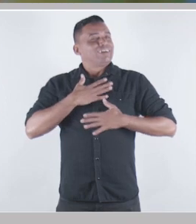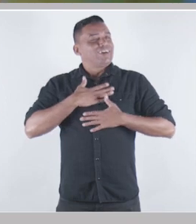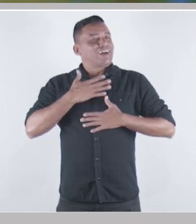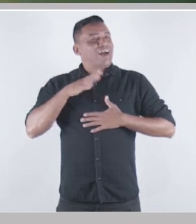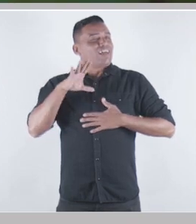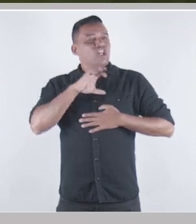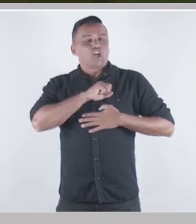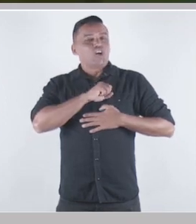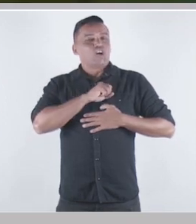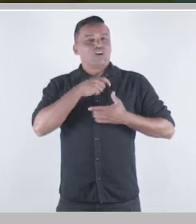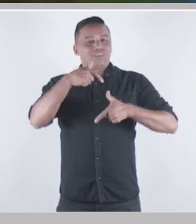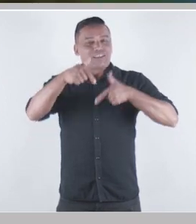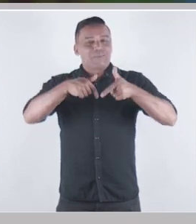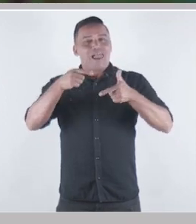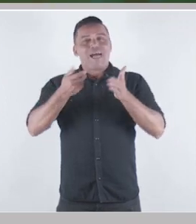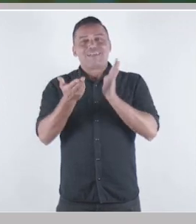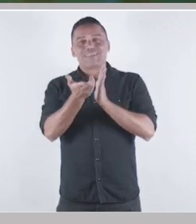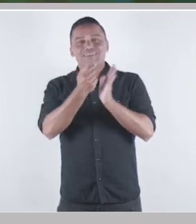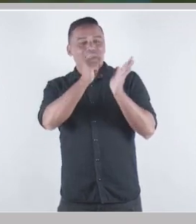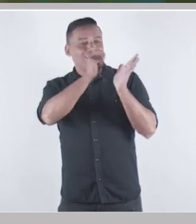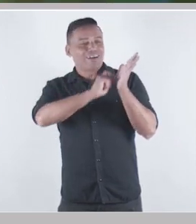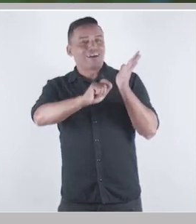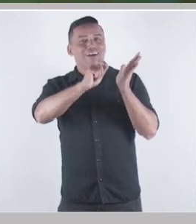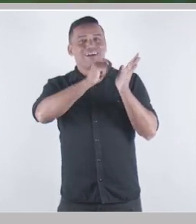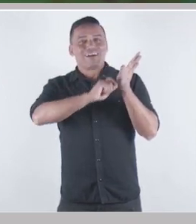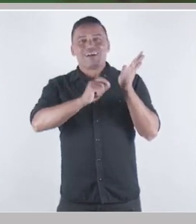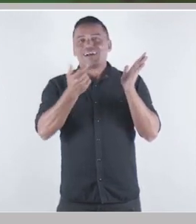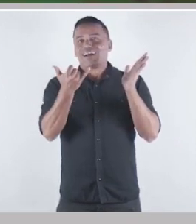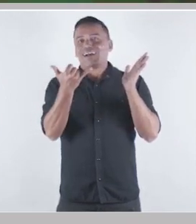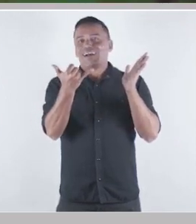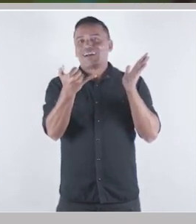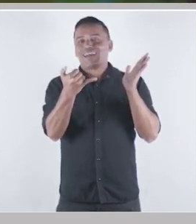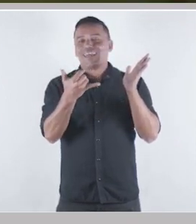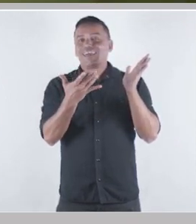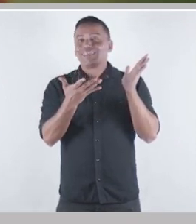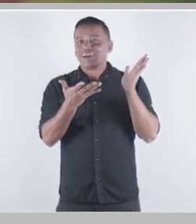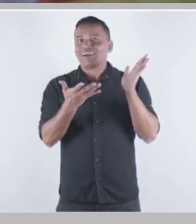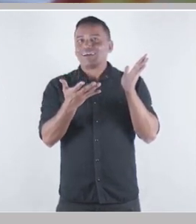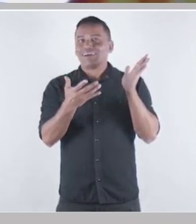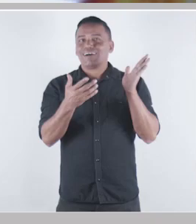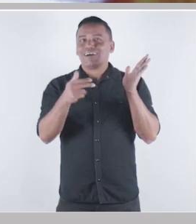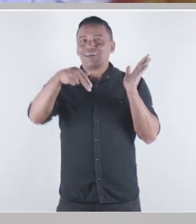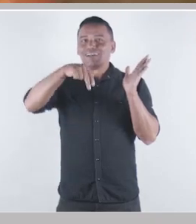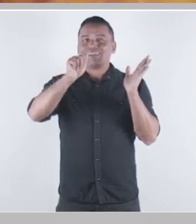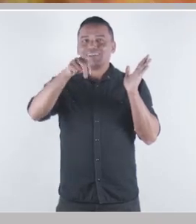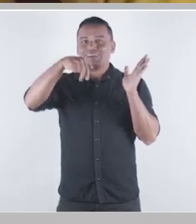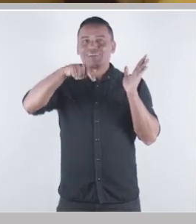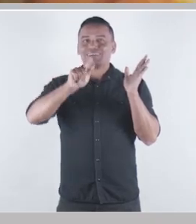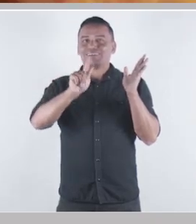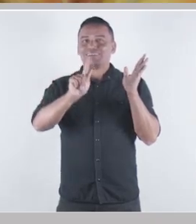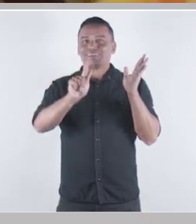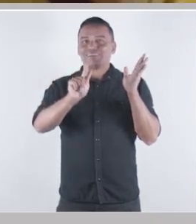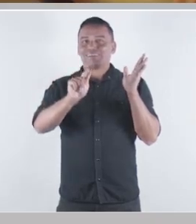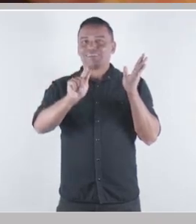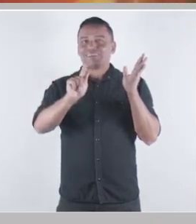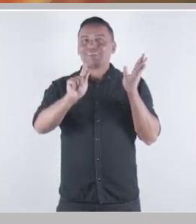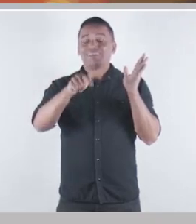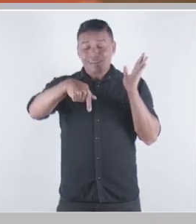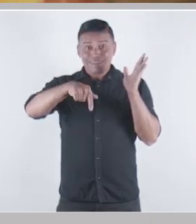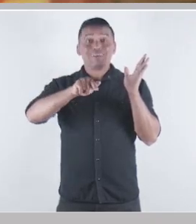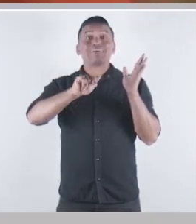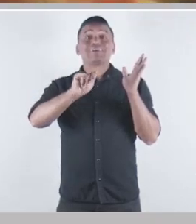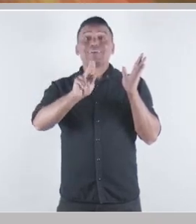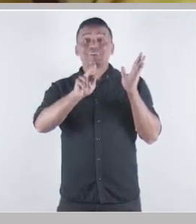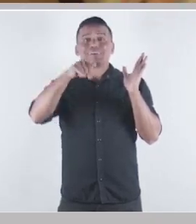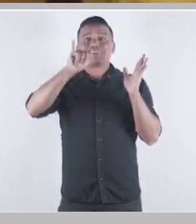trabalho. Enquanto a ilustração vai se formando aqui, é perceptível, assim, essa que eu acabei de